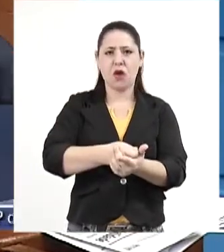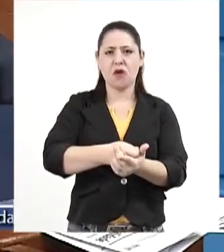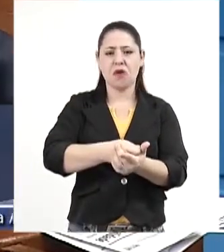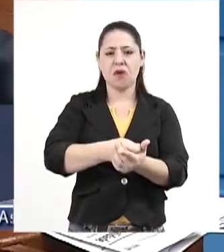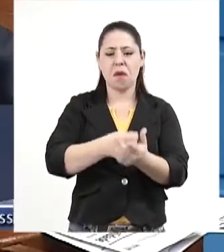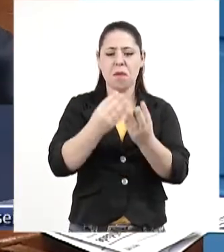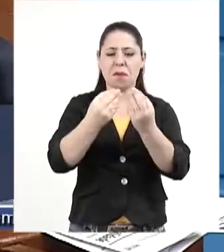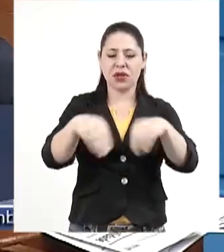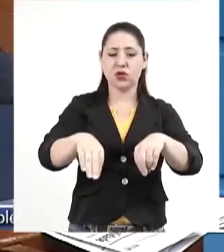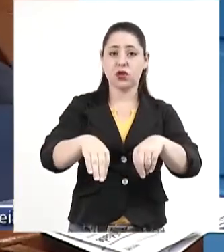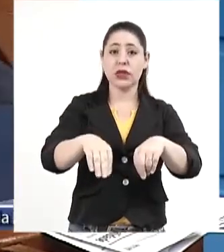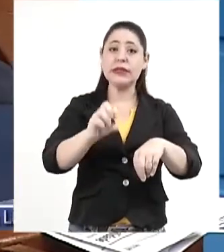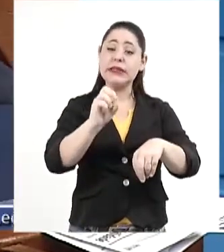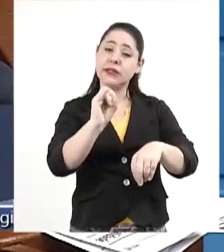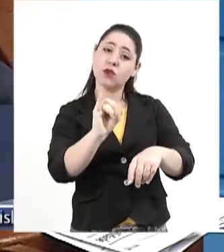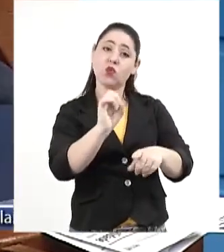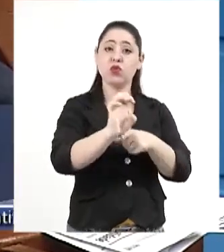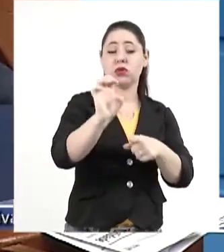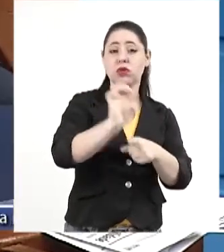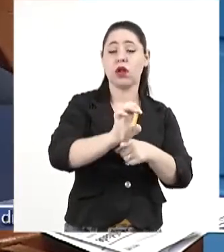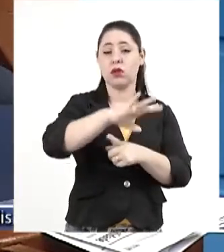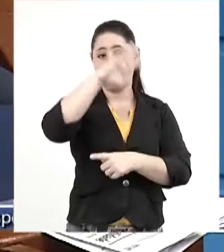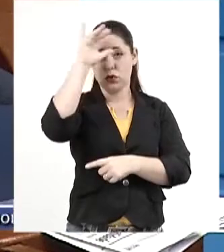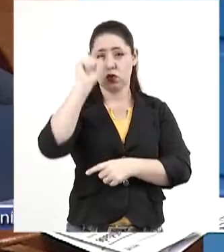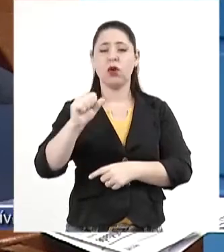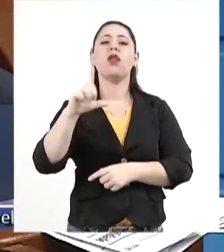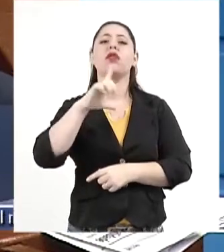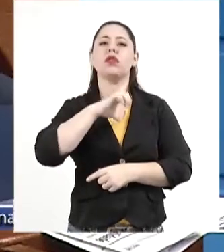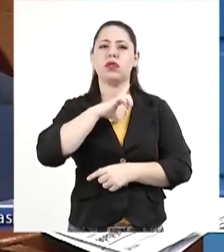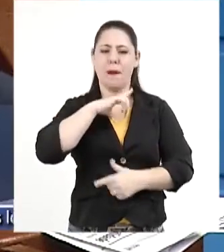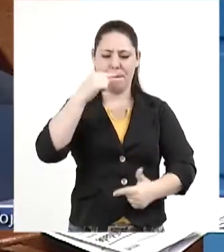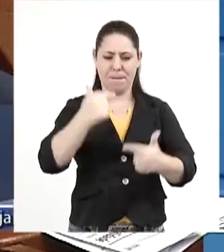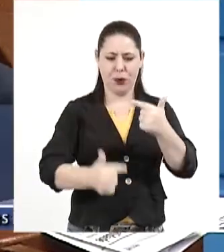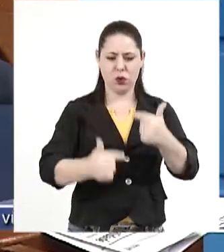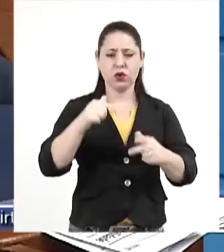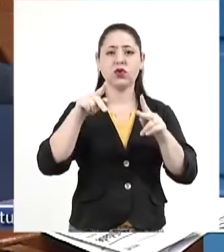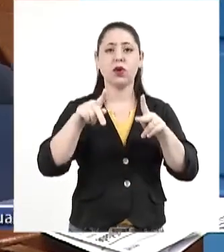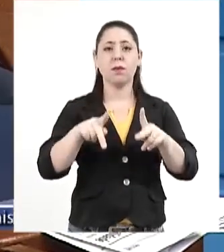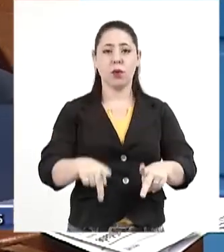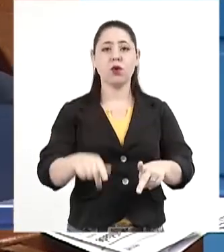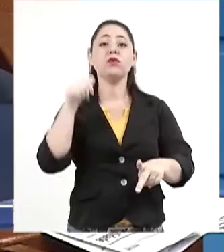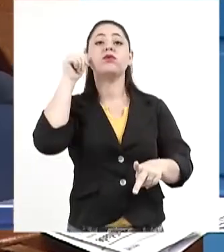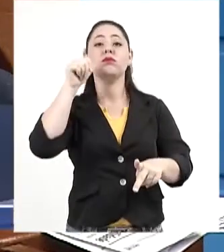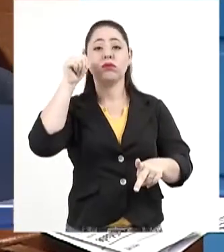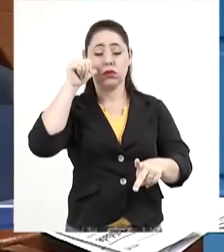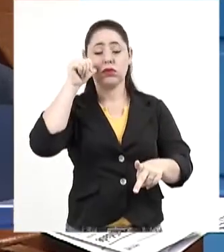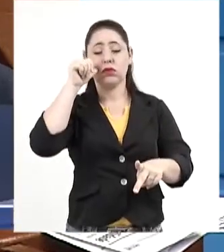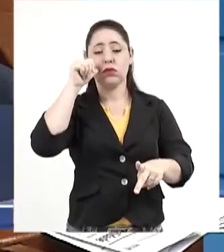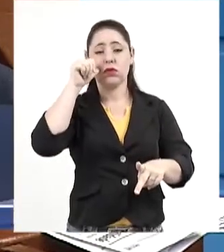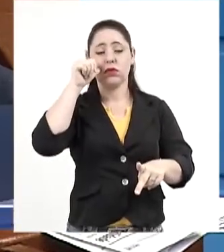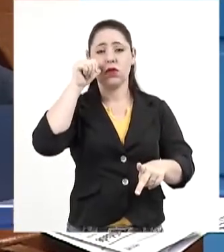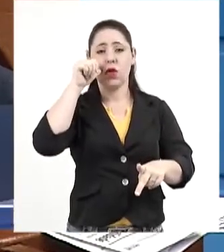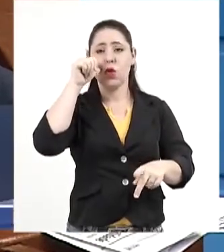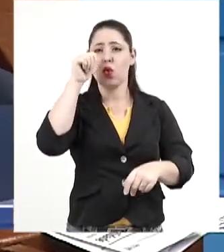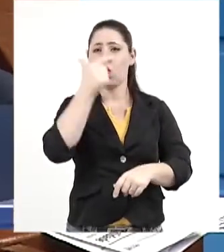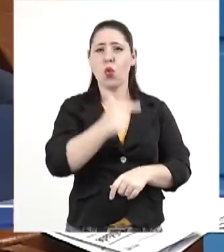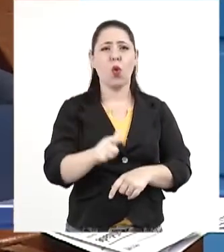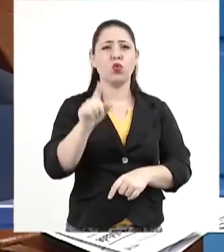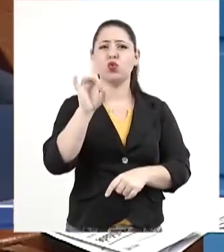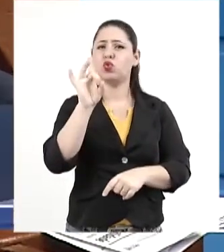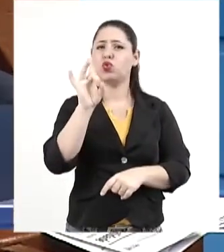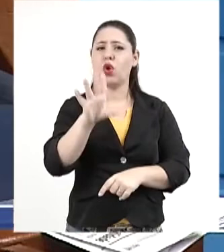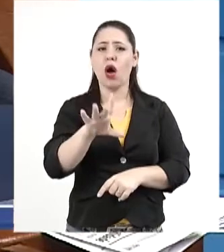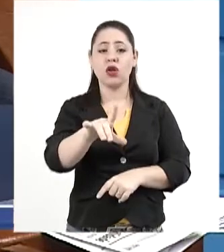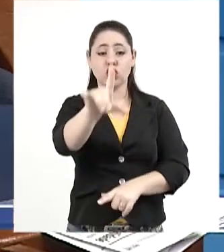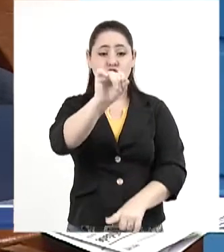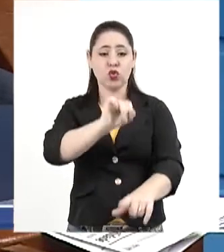E se o Estado de Mato Grosso do Sul tem políticas públicas para as mulheres, não basta